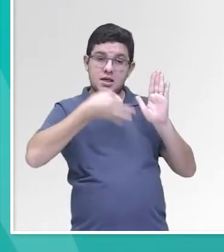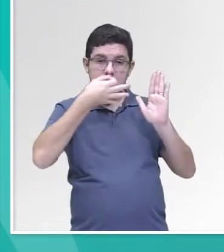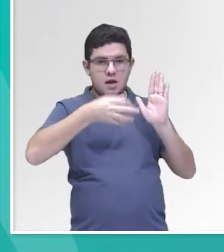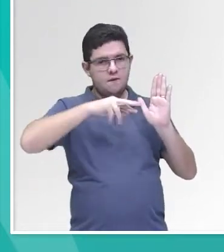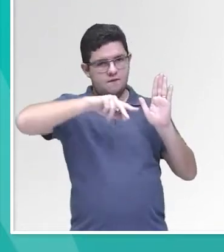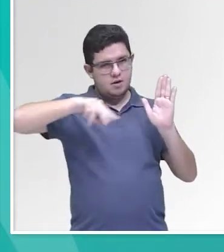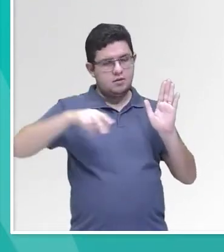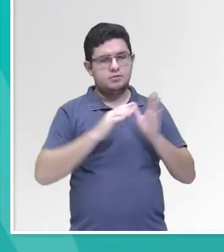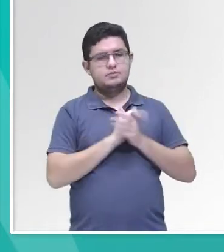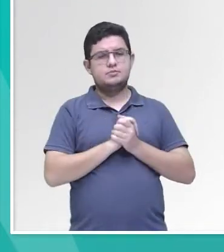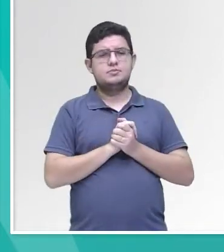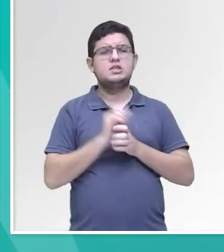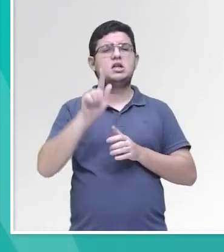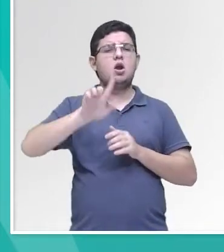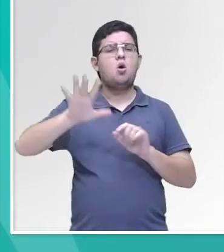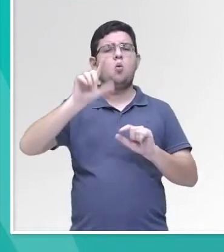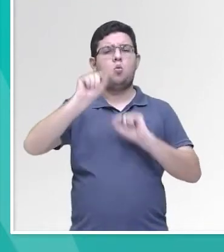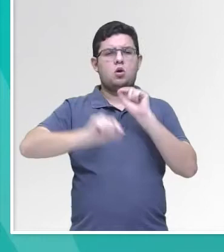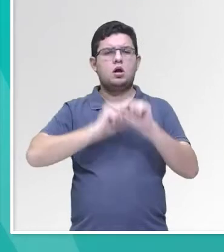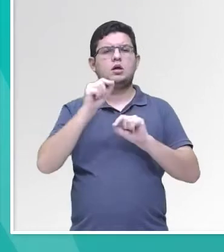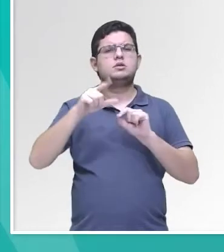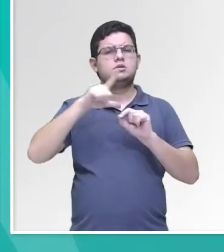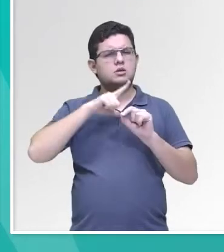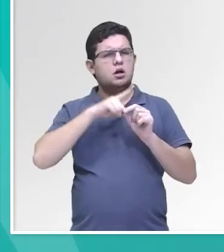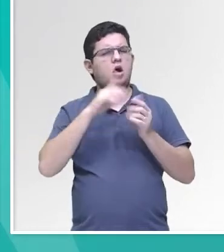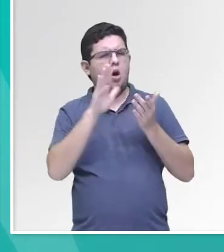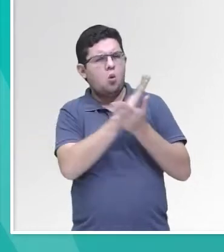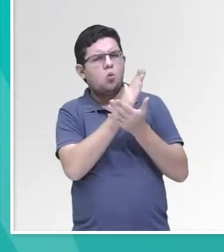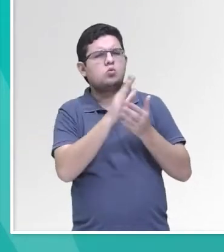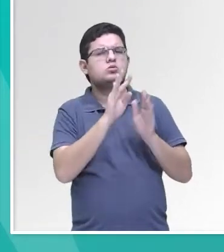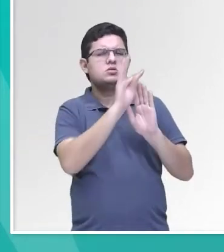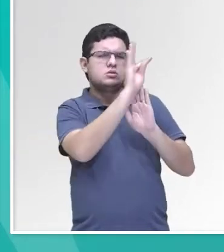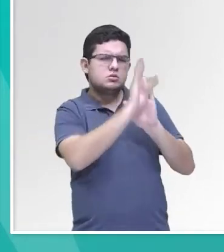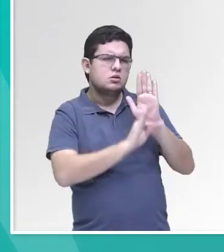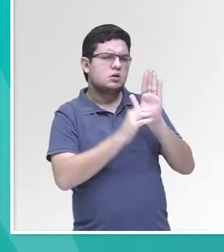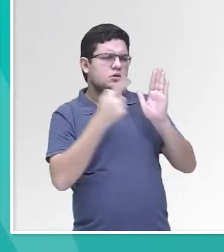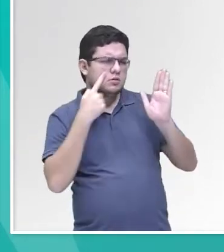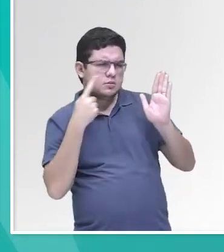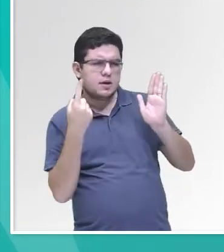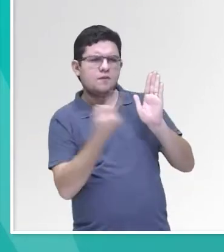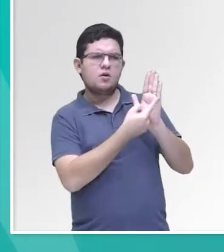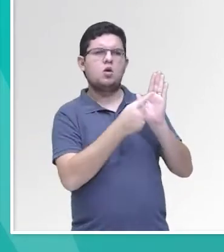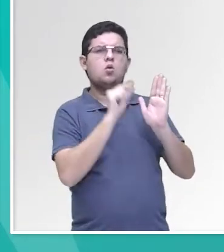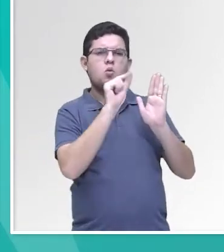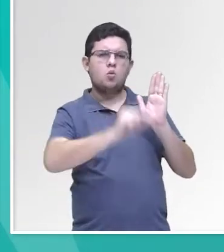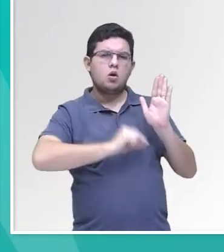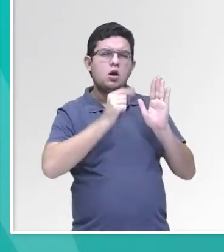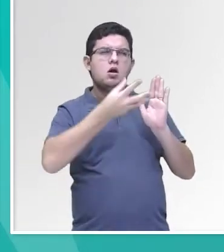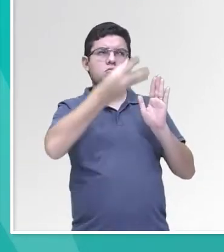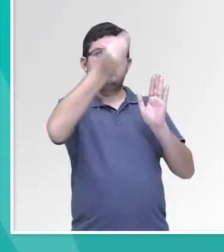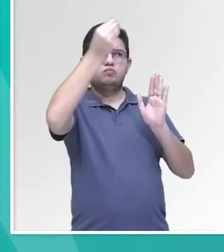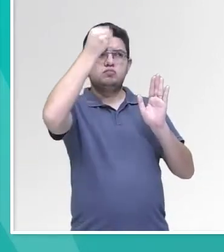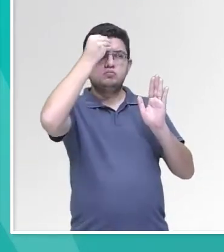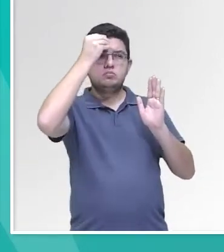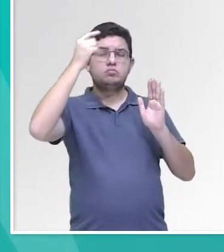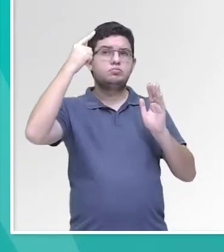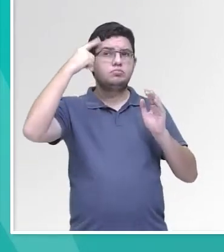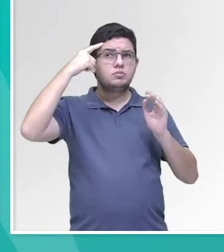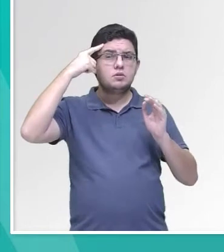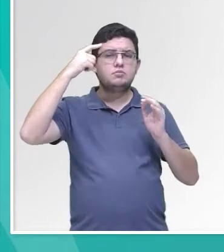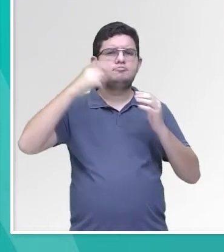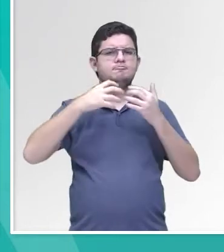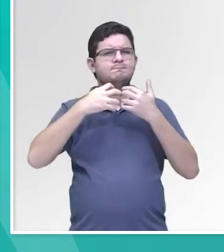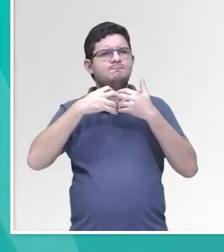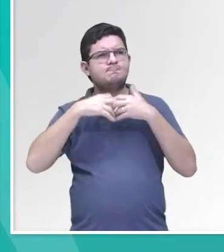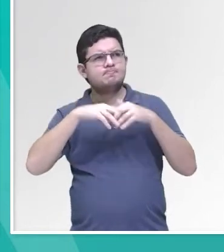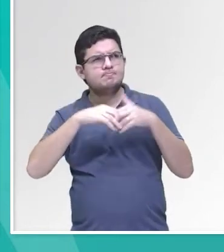geral, possivelmente se tem ali alguns textos motivadores para nos ajudarem a pensar sobre o assunto, a desenvolver